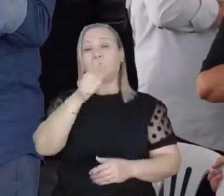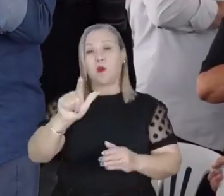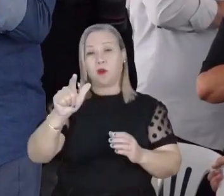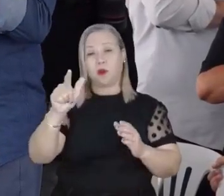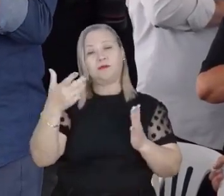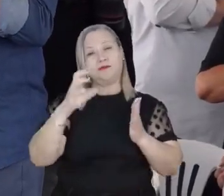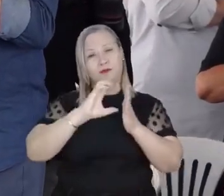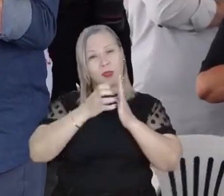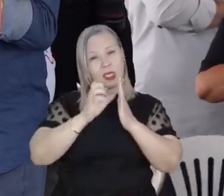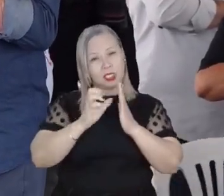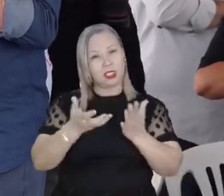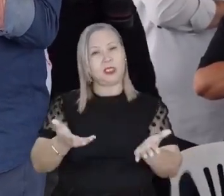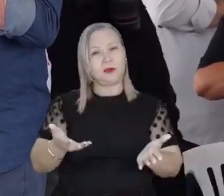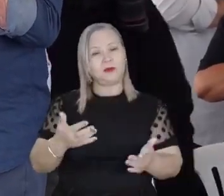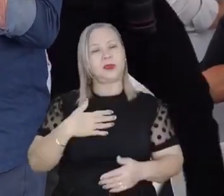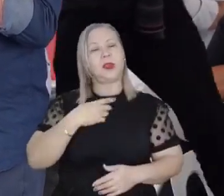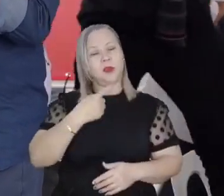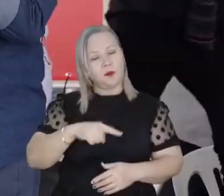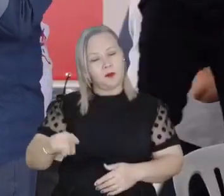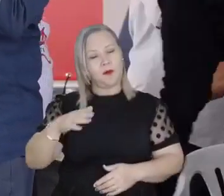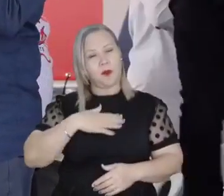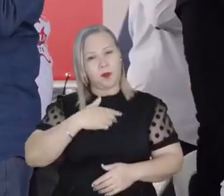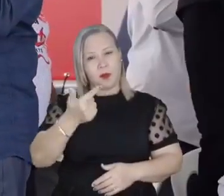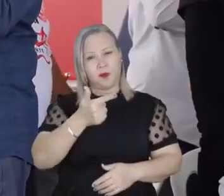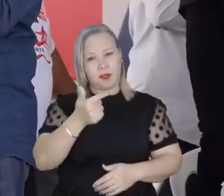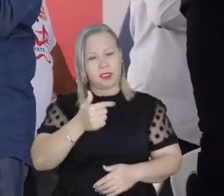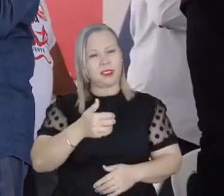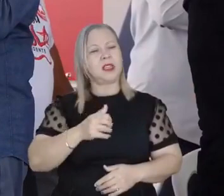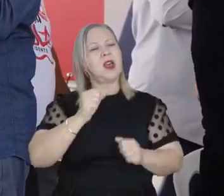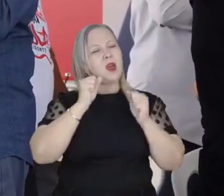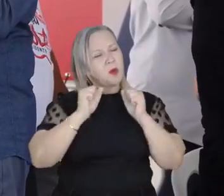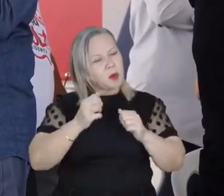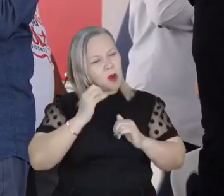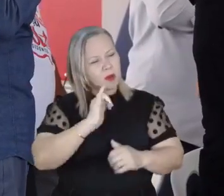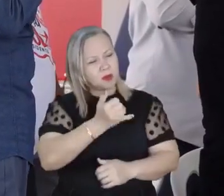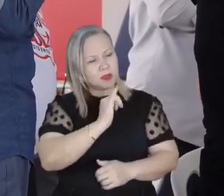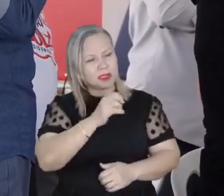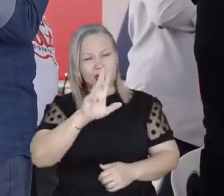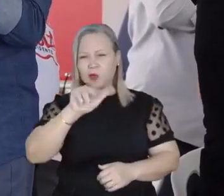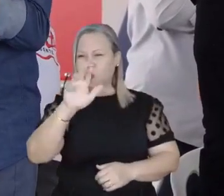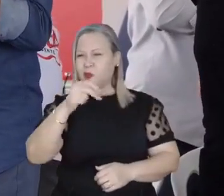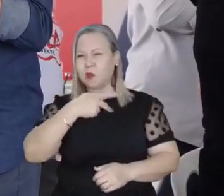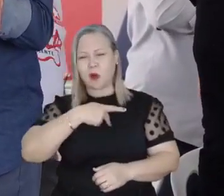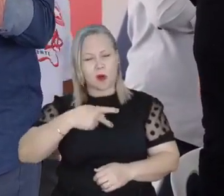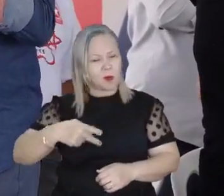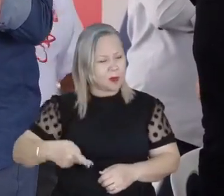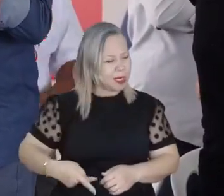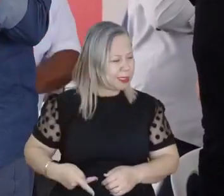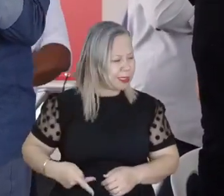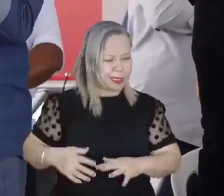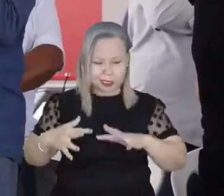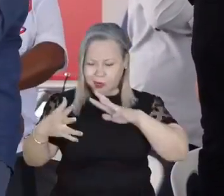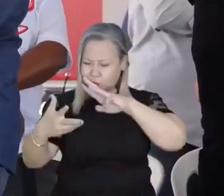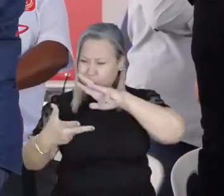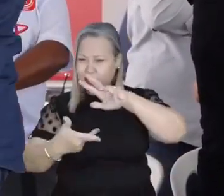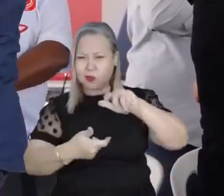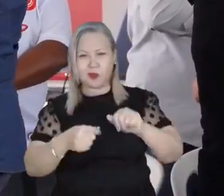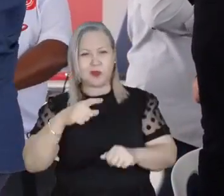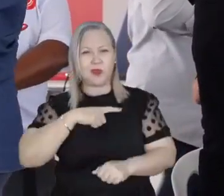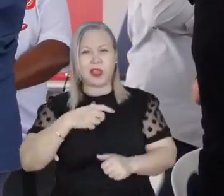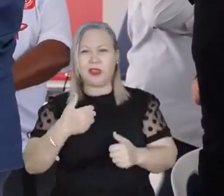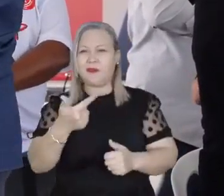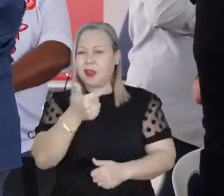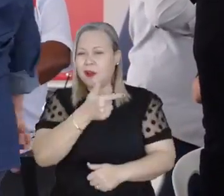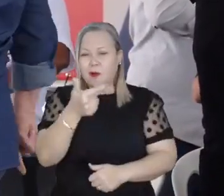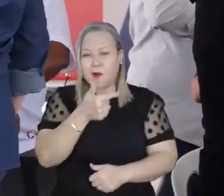Gerais, acho que nunca um presidente da República no mundo teve um vice na qualidade que eu